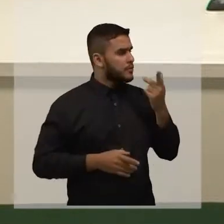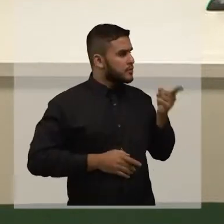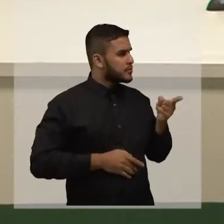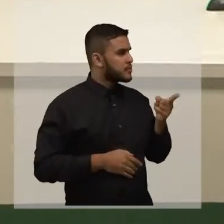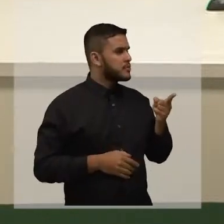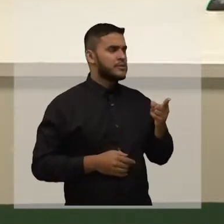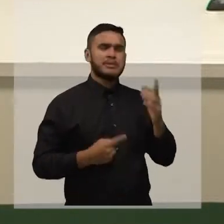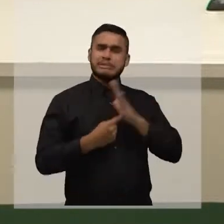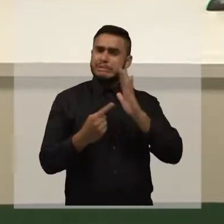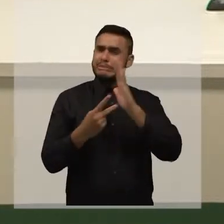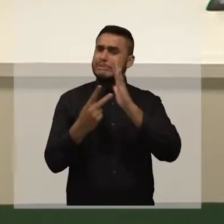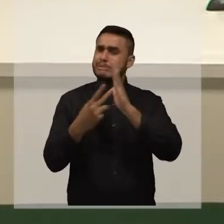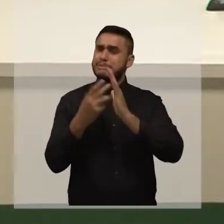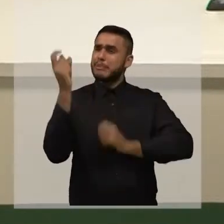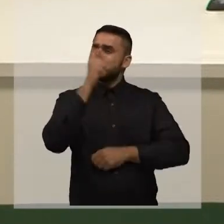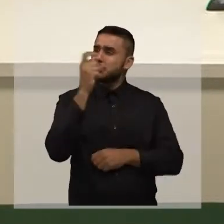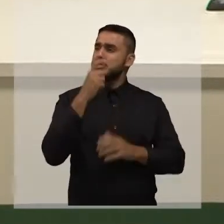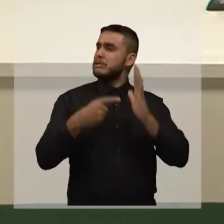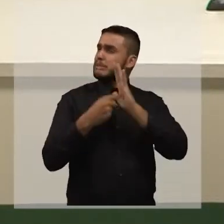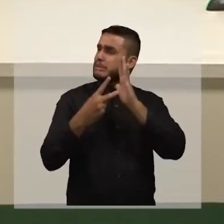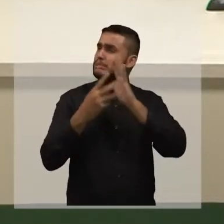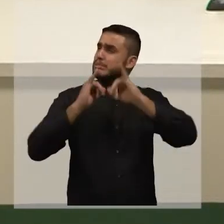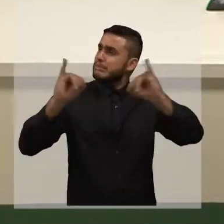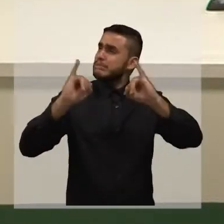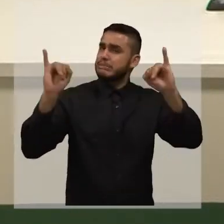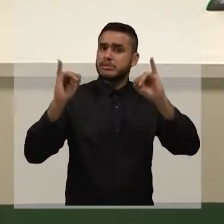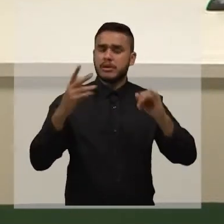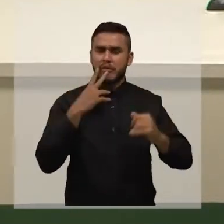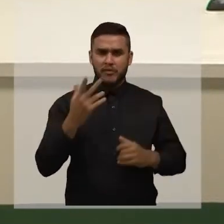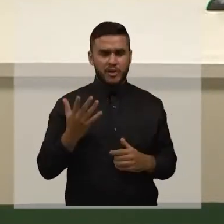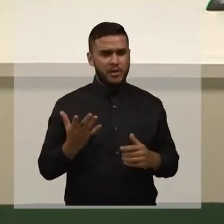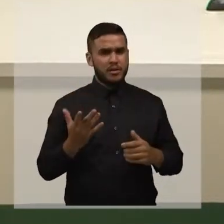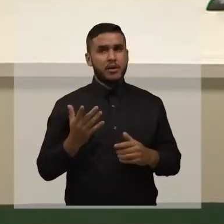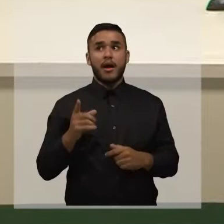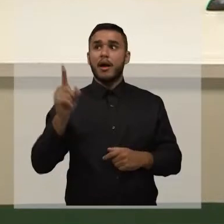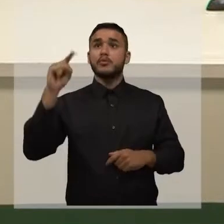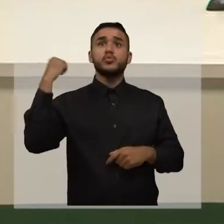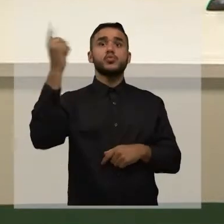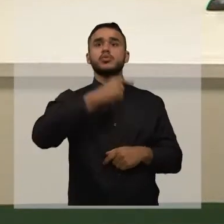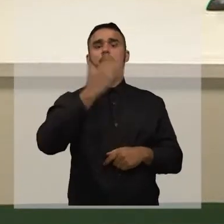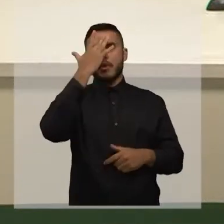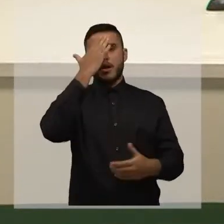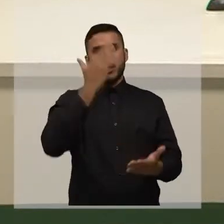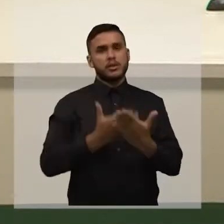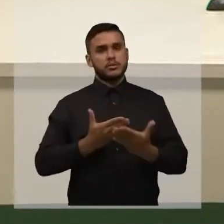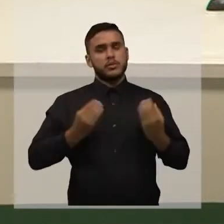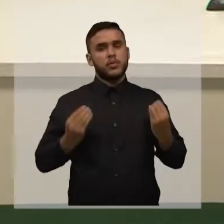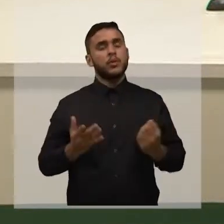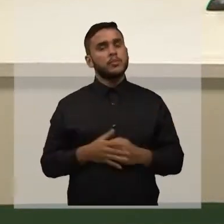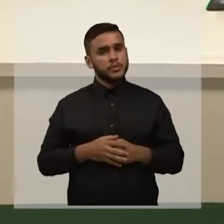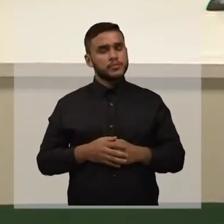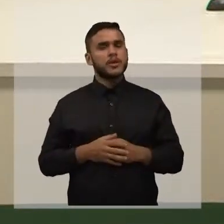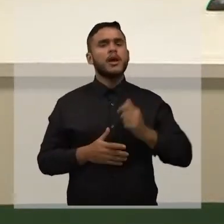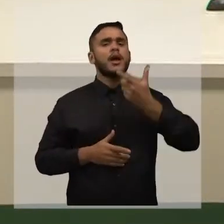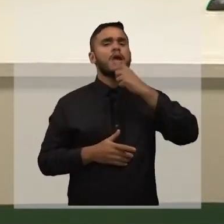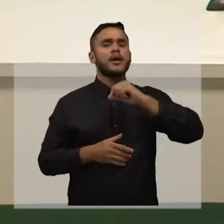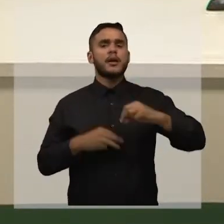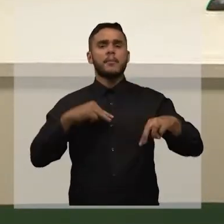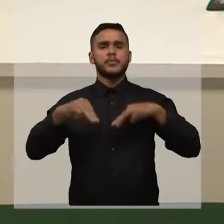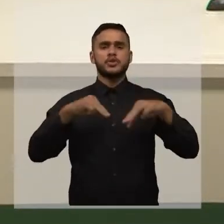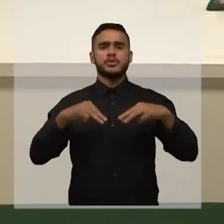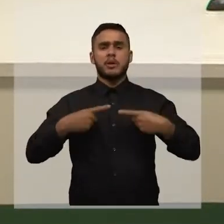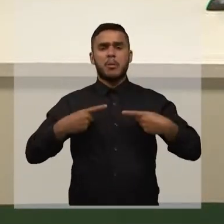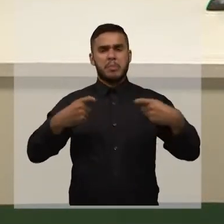1000 vezes, Ela se torna verdade. que foi aquela história que... Do Goebbels. Do Joseph Goebbels, o Exatamente. ministro da guerra